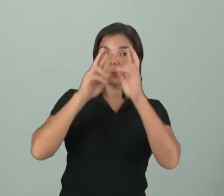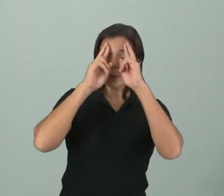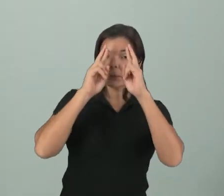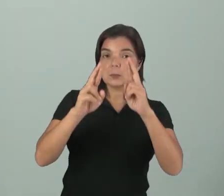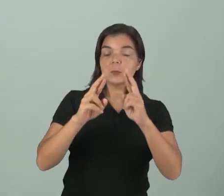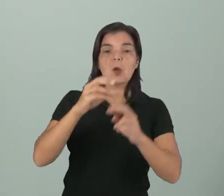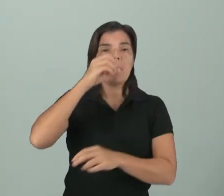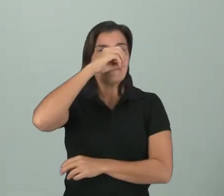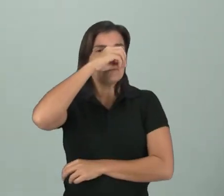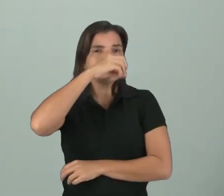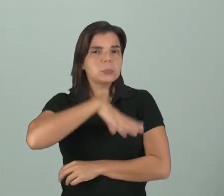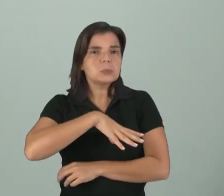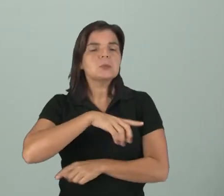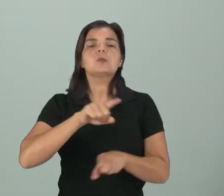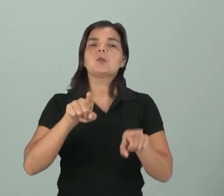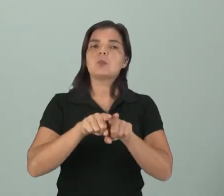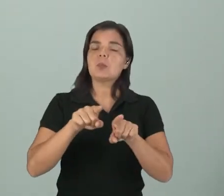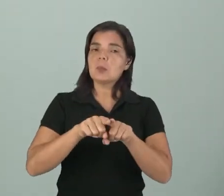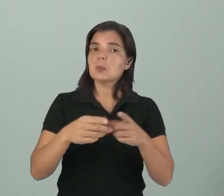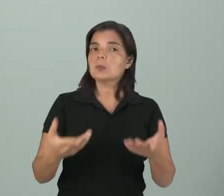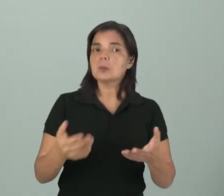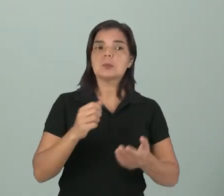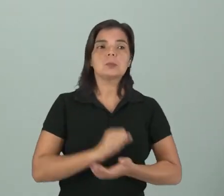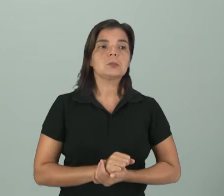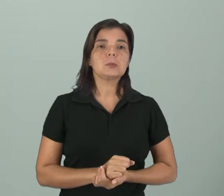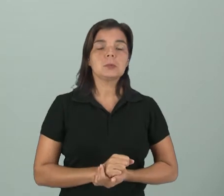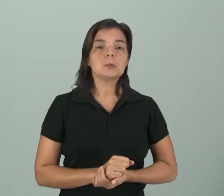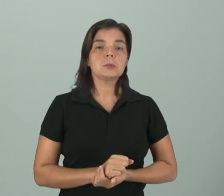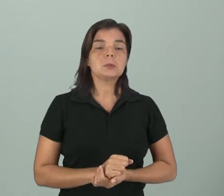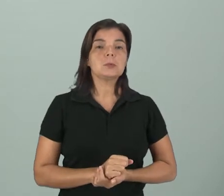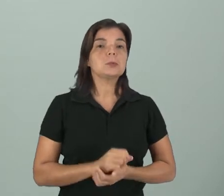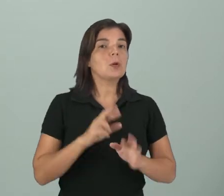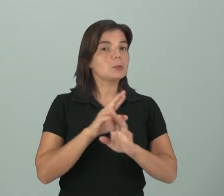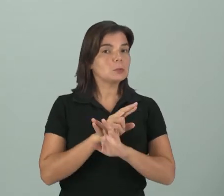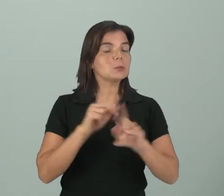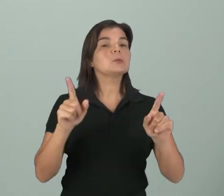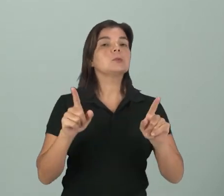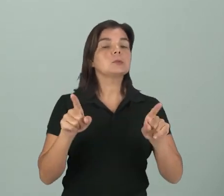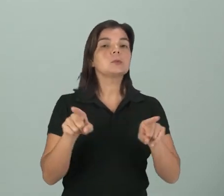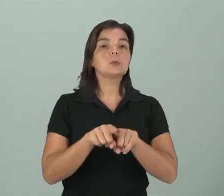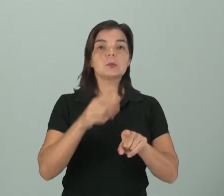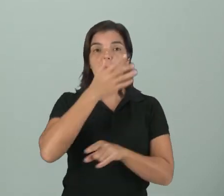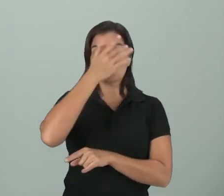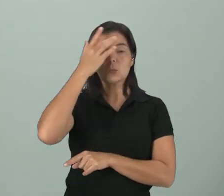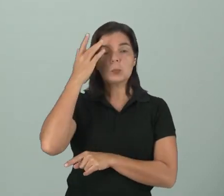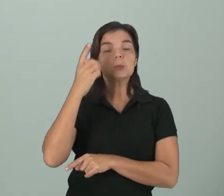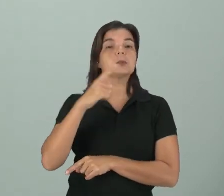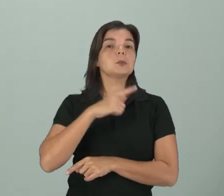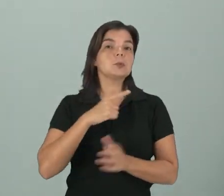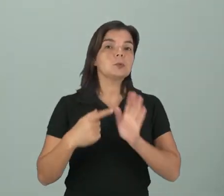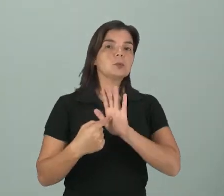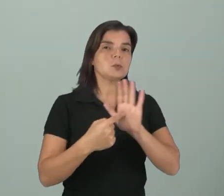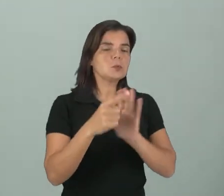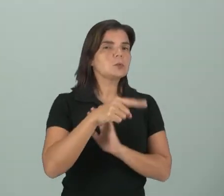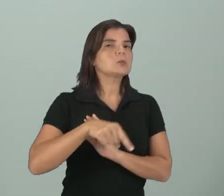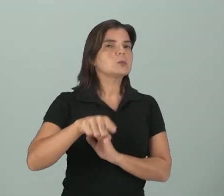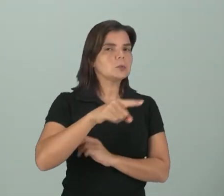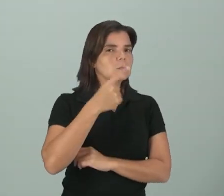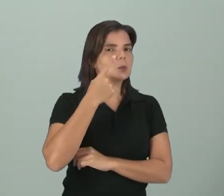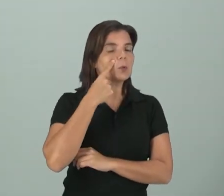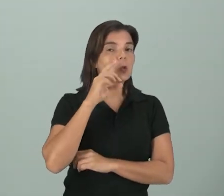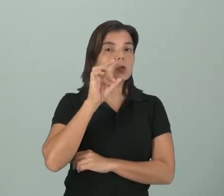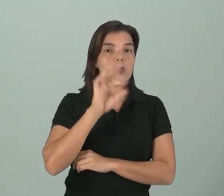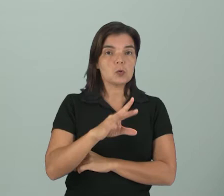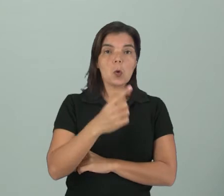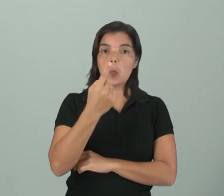respeito, a ignorância, o desrespeito as diferenças que essas pessoas comentaram. E vocês vejam que não